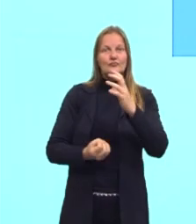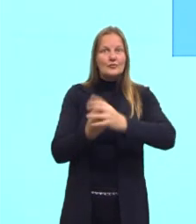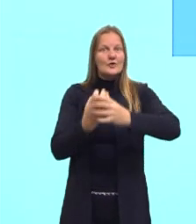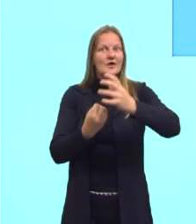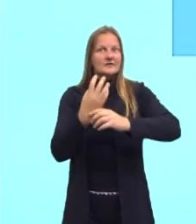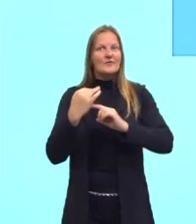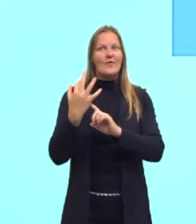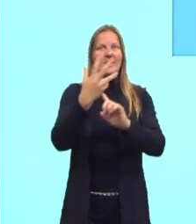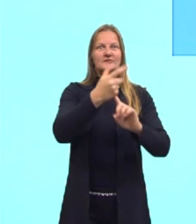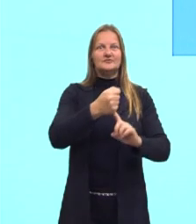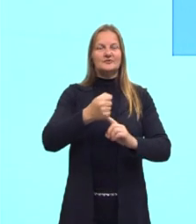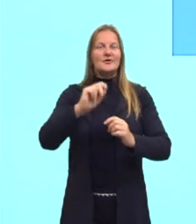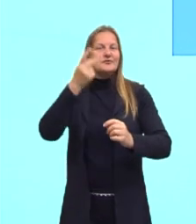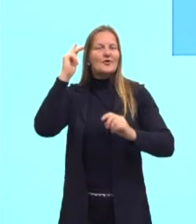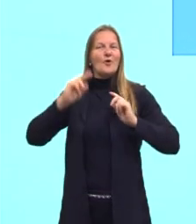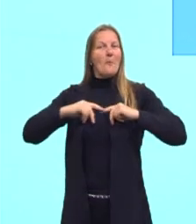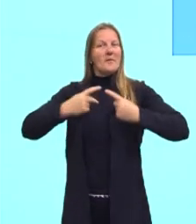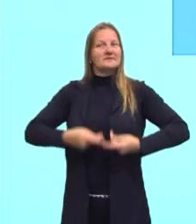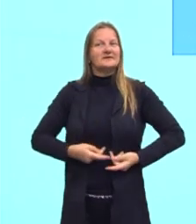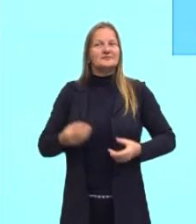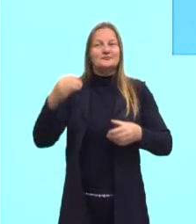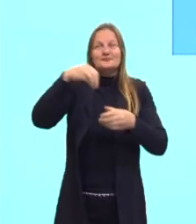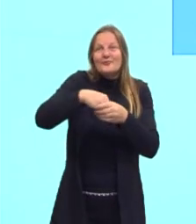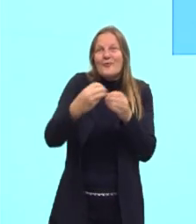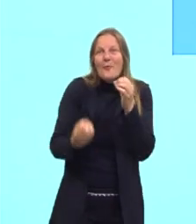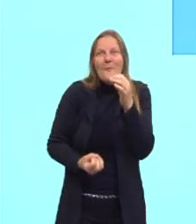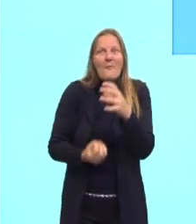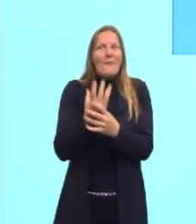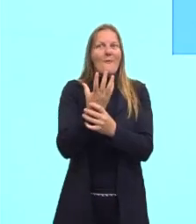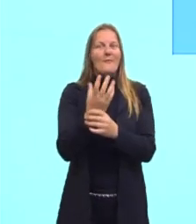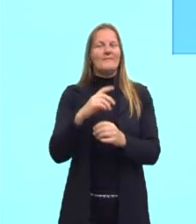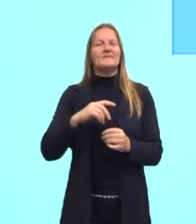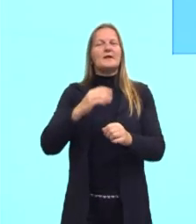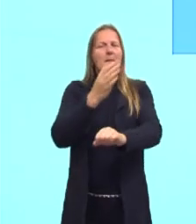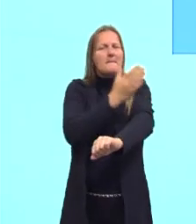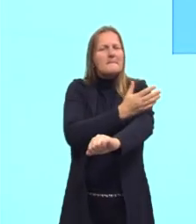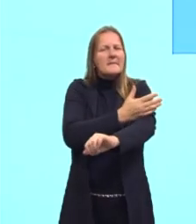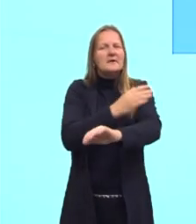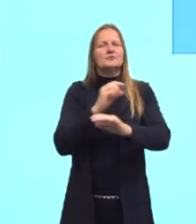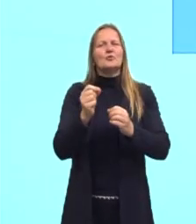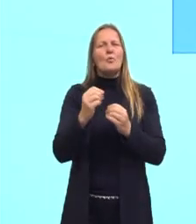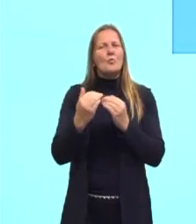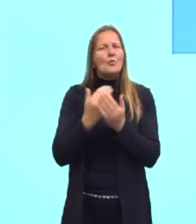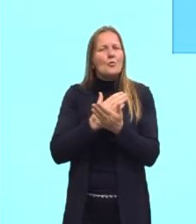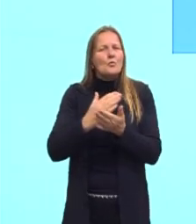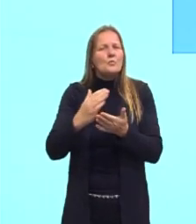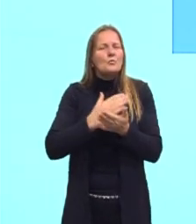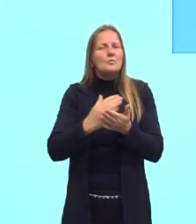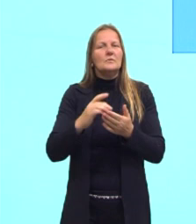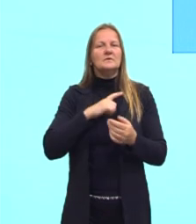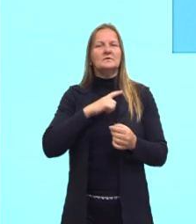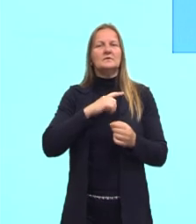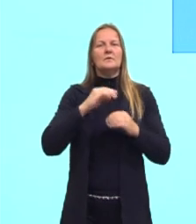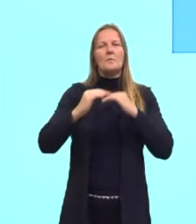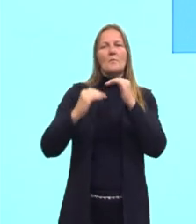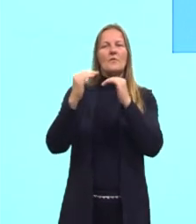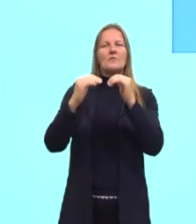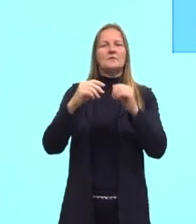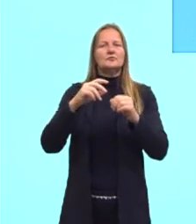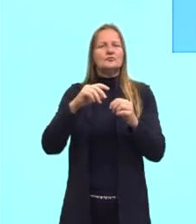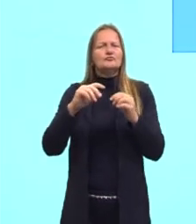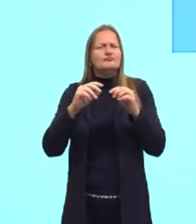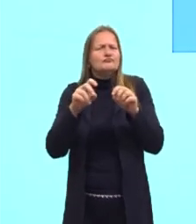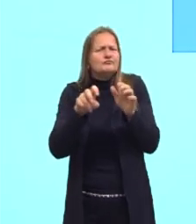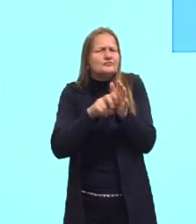criação artística na história da humanidade se dá nós temos ali o período da pré-história É podemos citar os movimentos